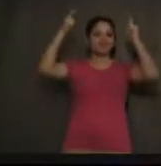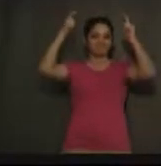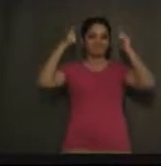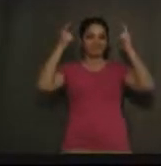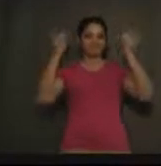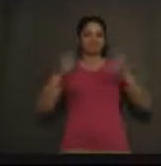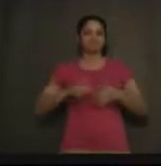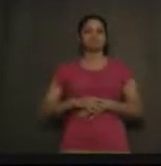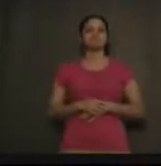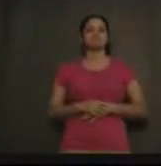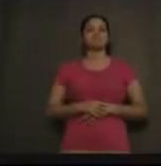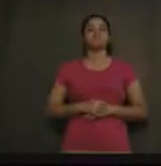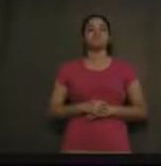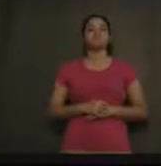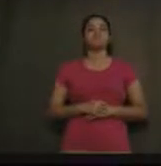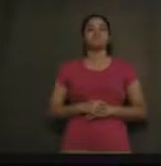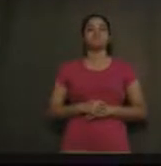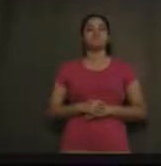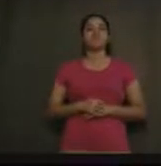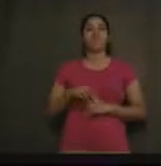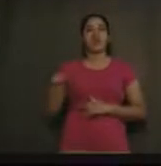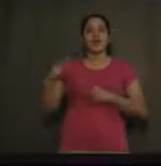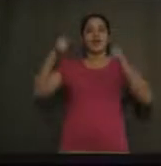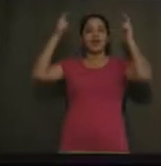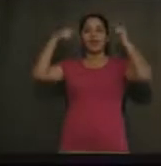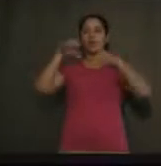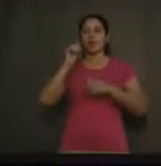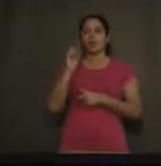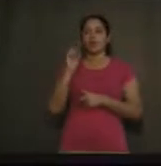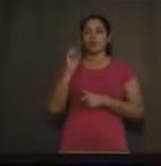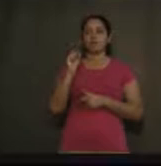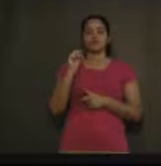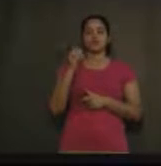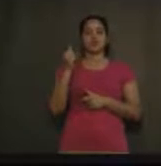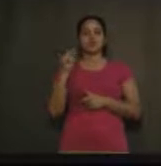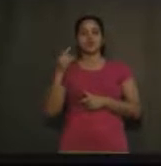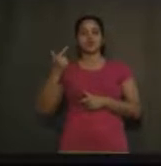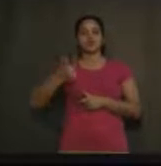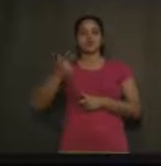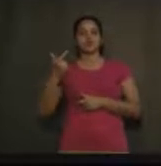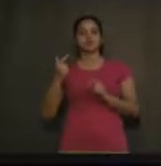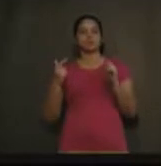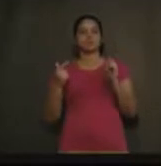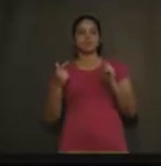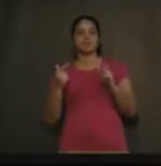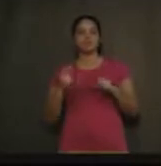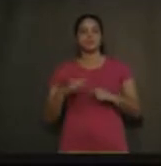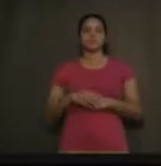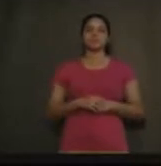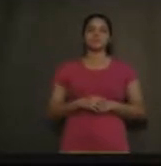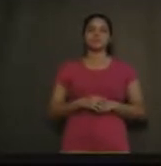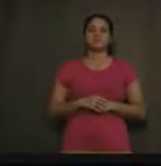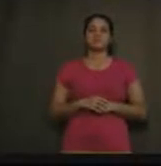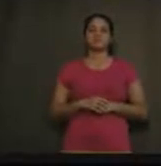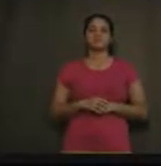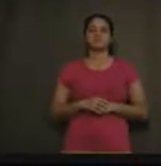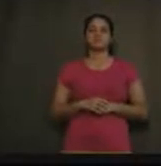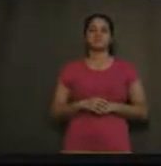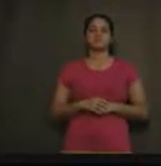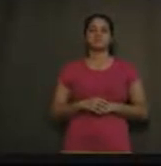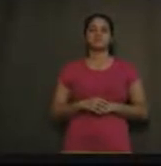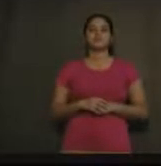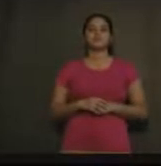rei. Oscar II era um personagem absolutamente inusitado como